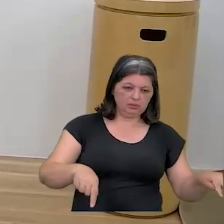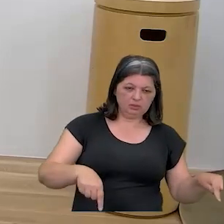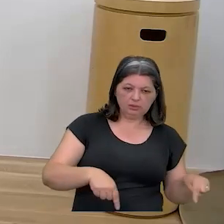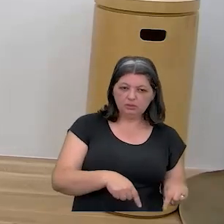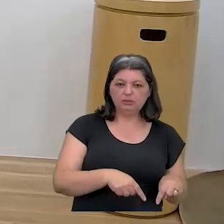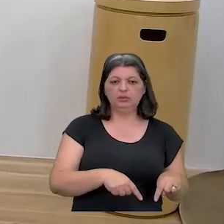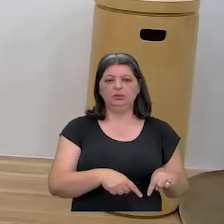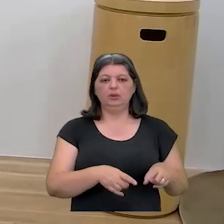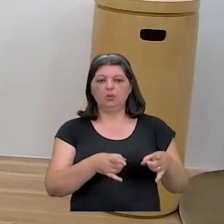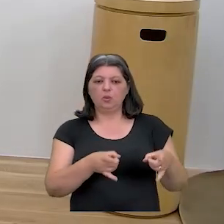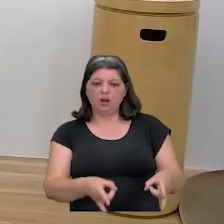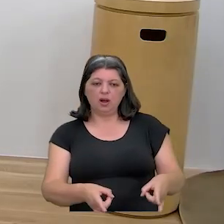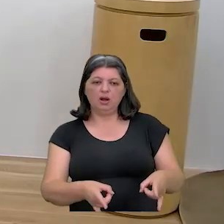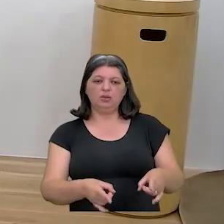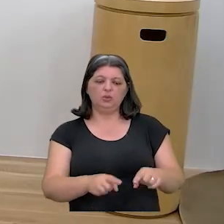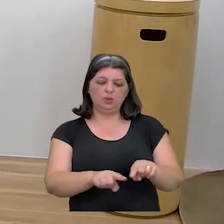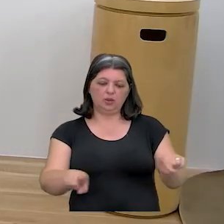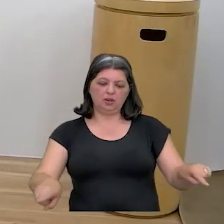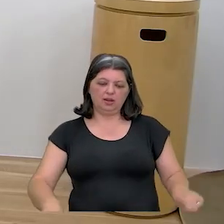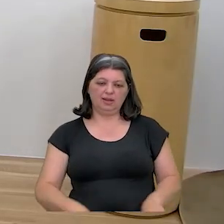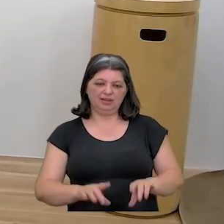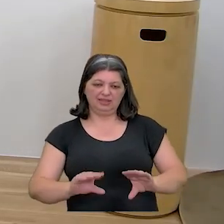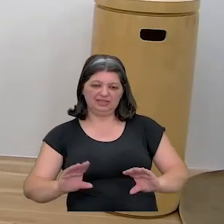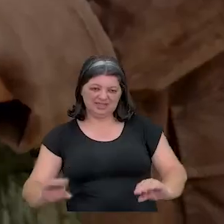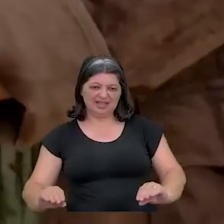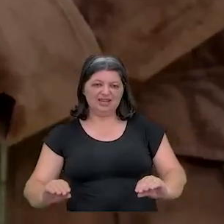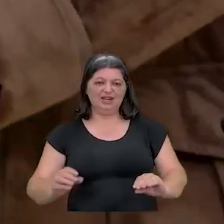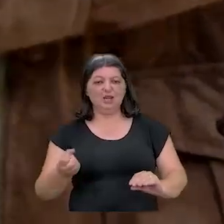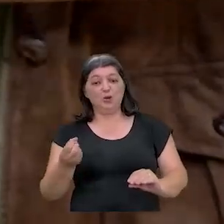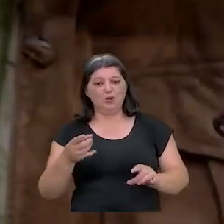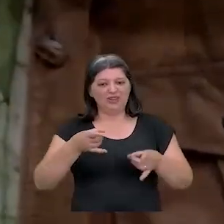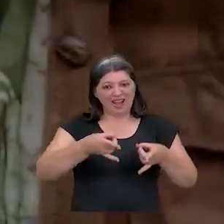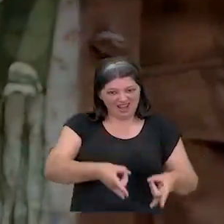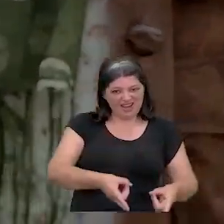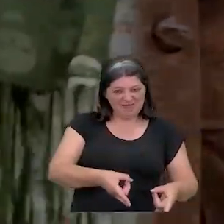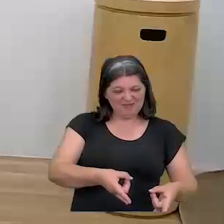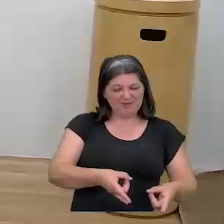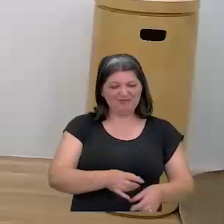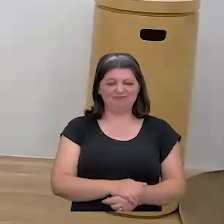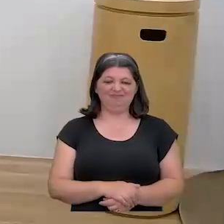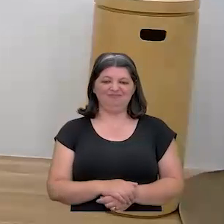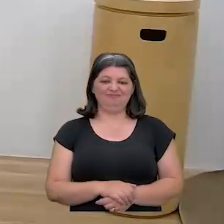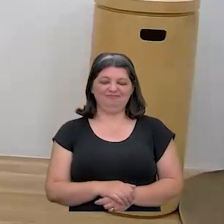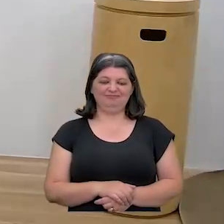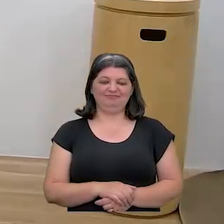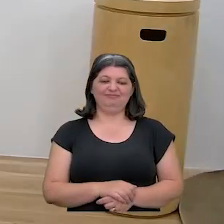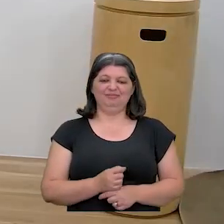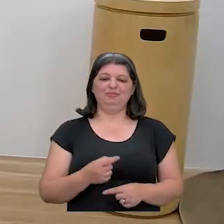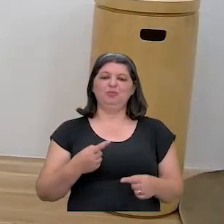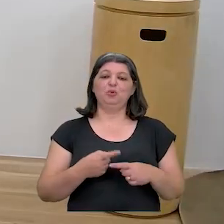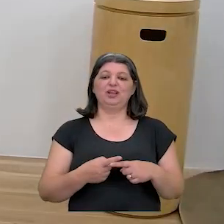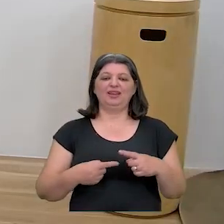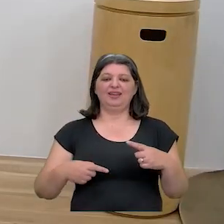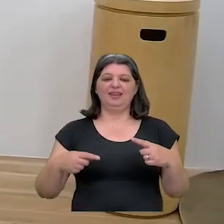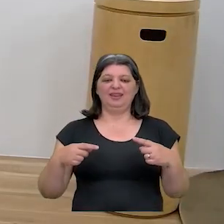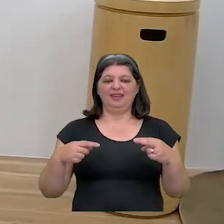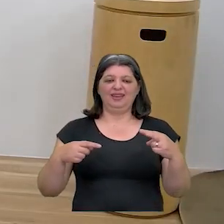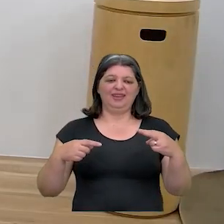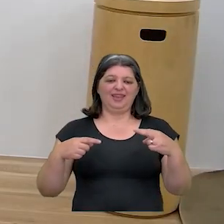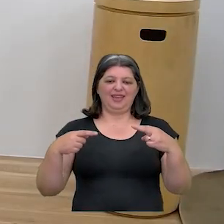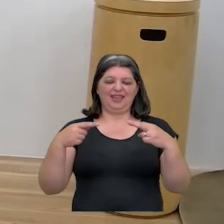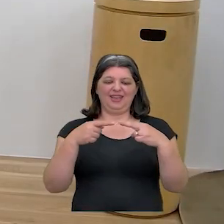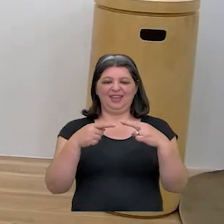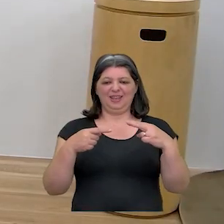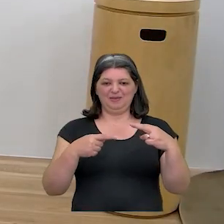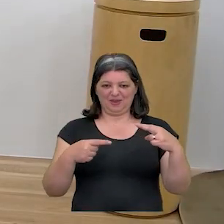bom. Eu não vou escrever porque vai demorar. Mas você gostou? Muito bom, muito bom. Então, pense sempre assim nessas possibilidades.